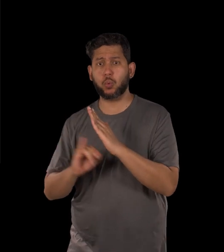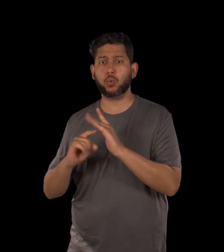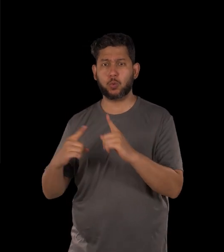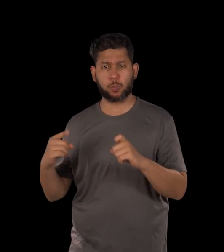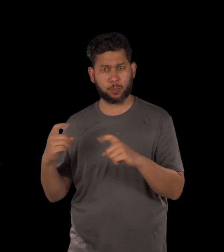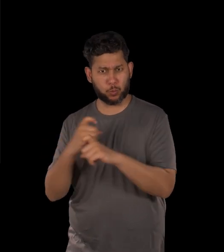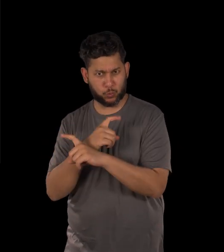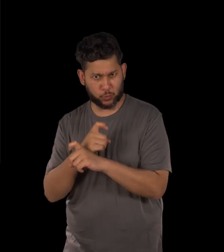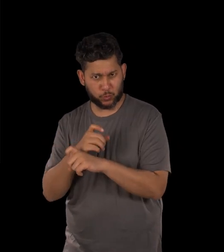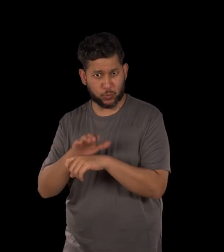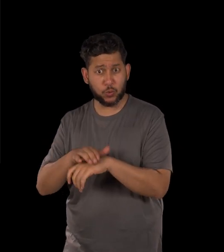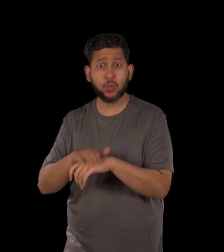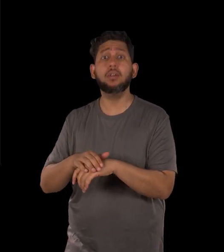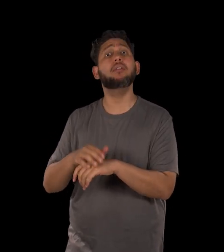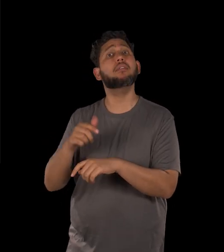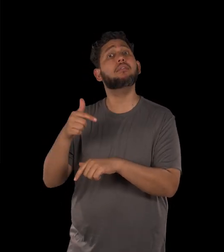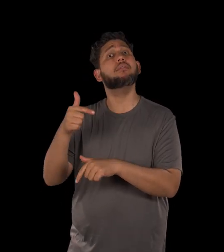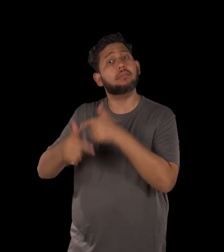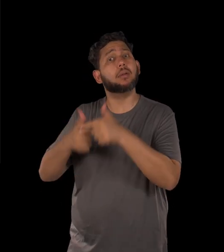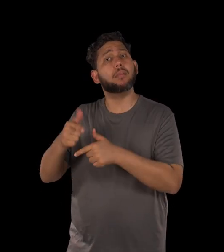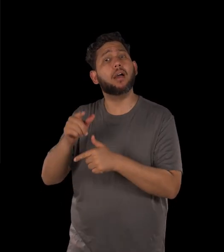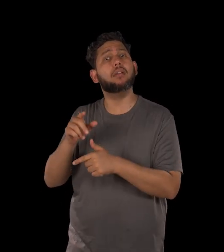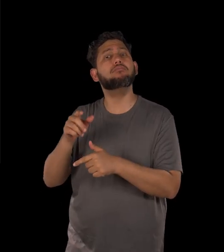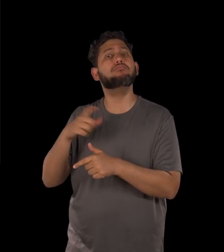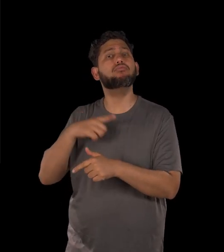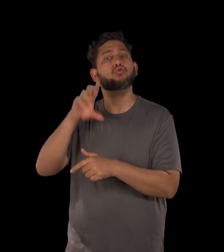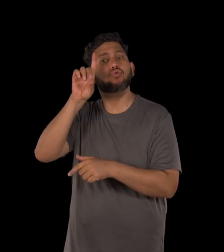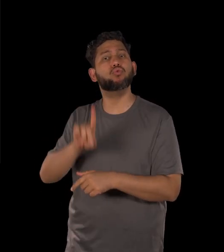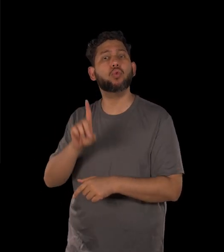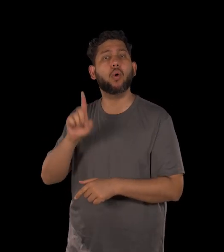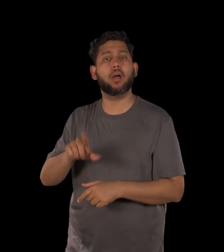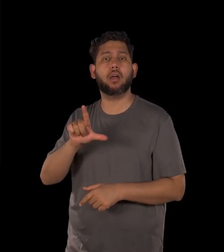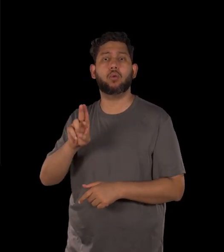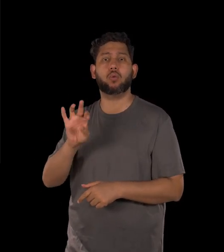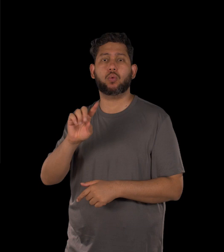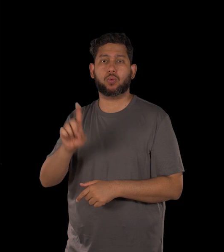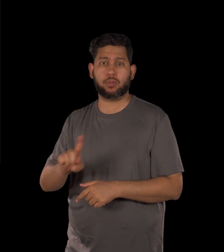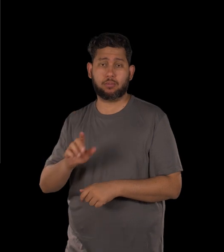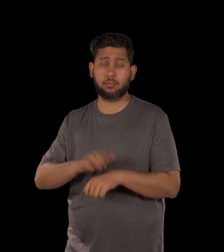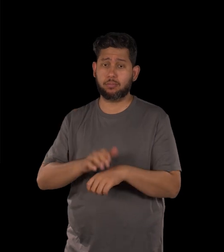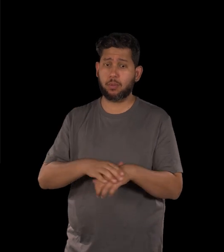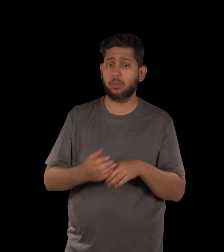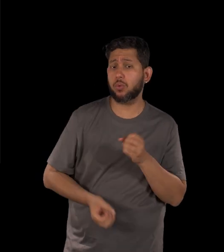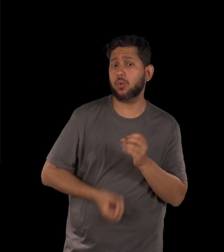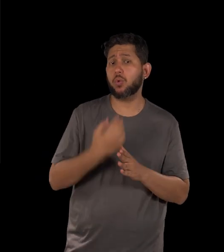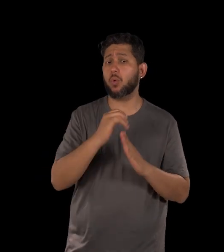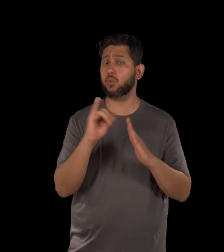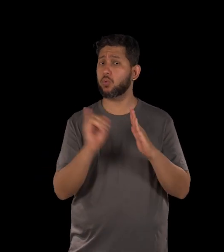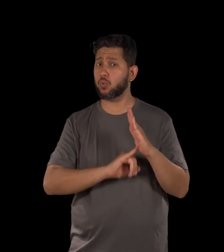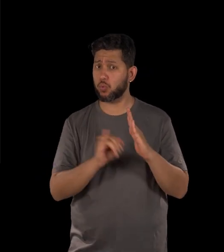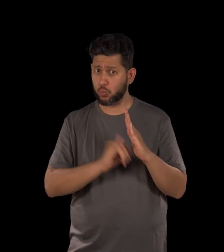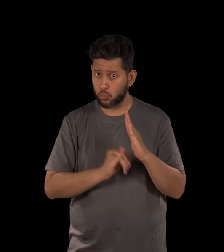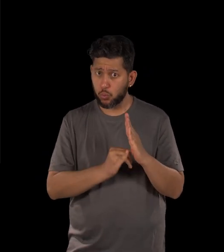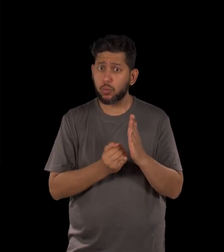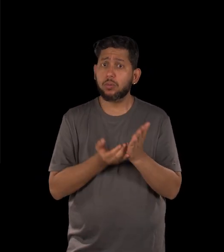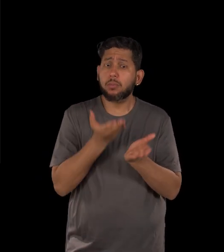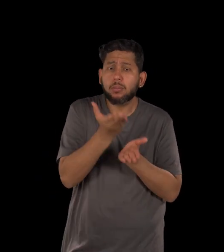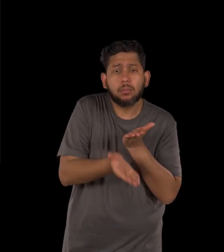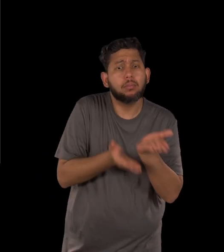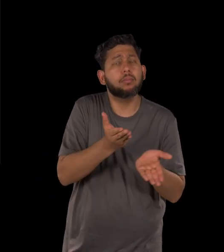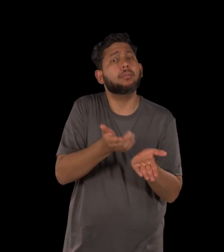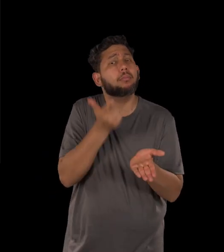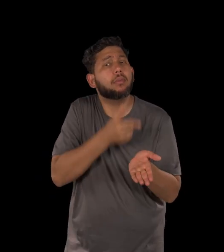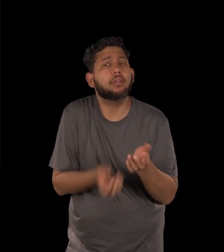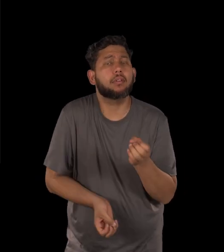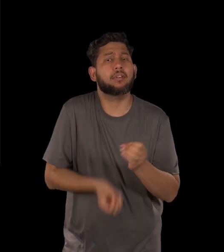por Adolfo Lutz. Ele criou o Instituto Serum Terápico para, com escassos recursos, produzir a vacina contra a